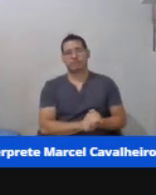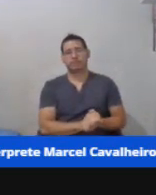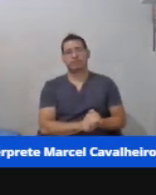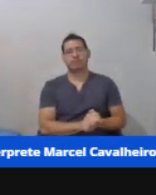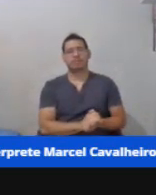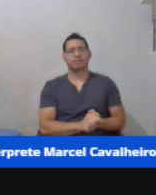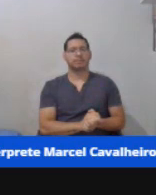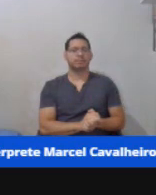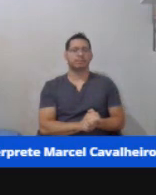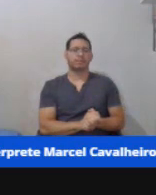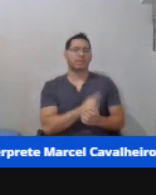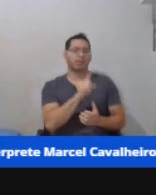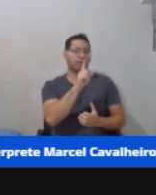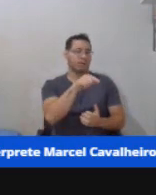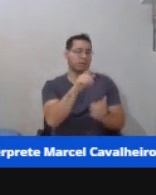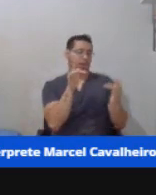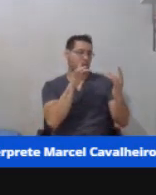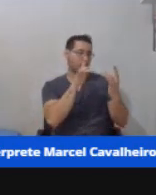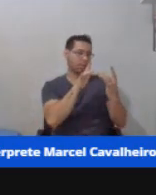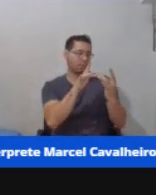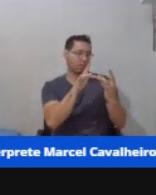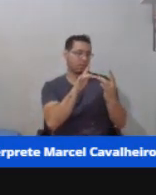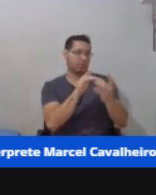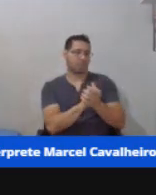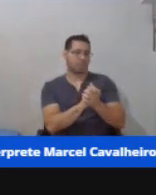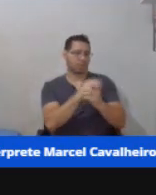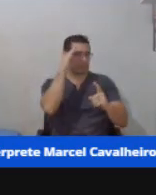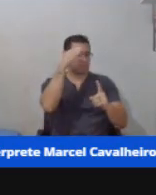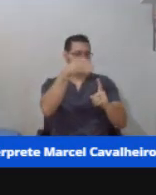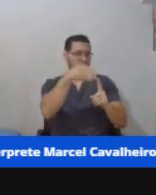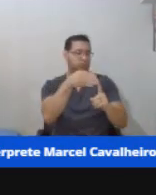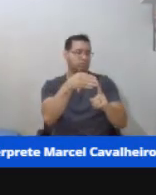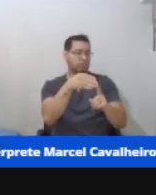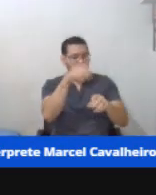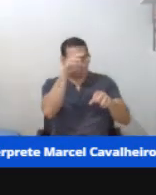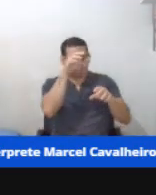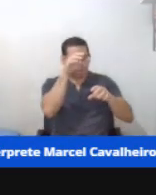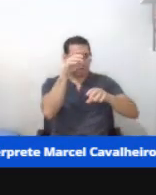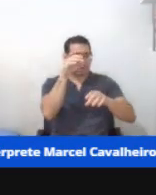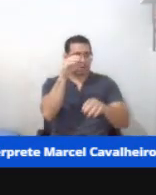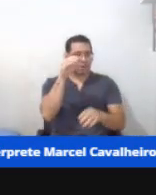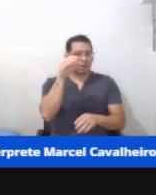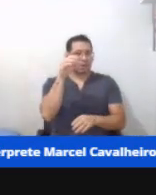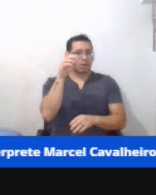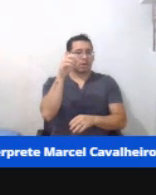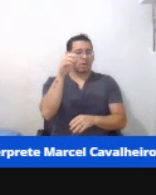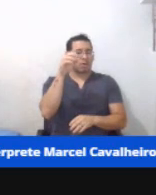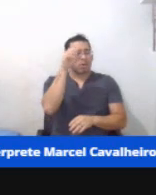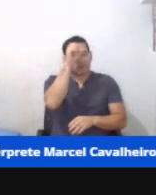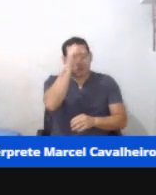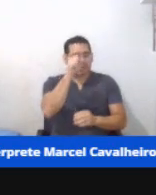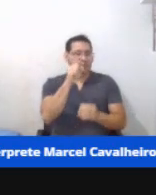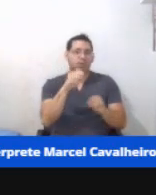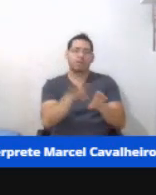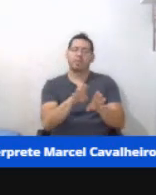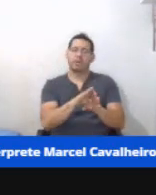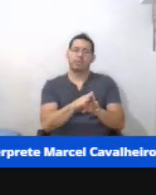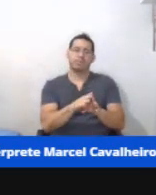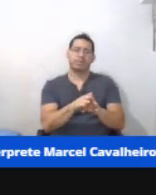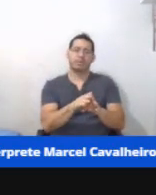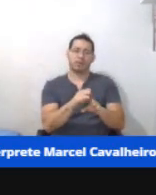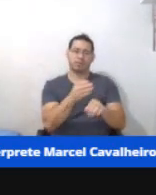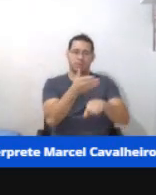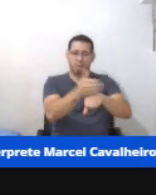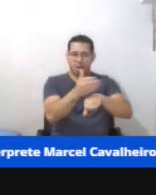que se refere aos objetos de conhecimento e as habilidades indicadas a serem desenvolvidas no ano